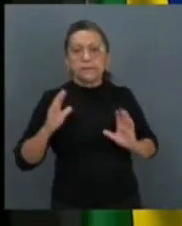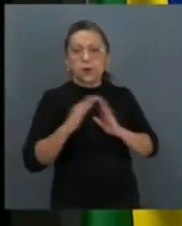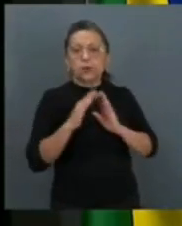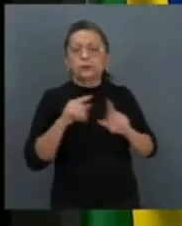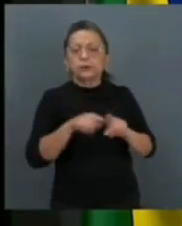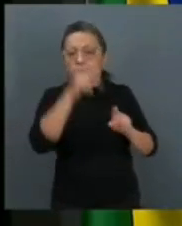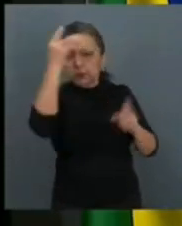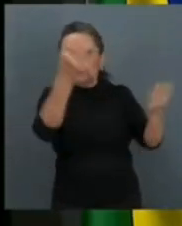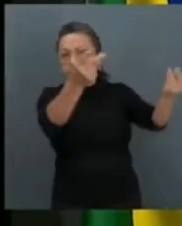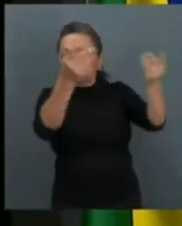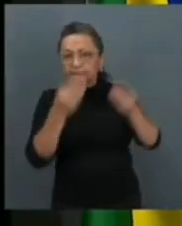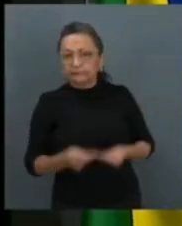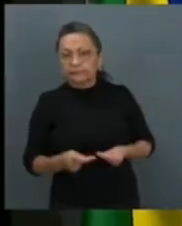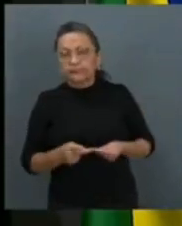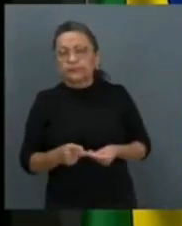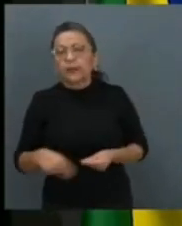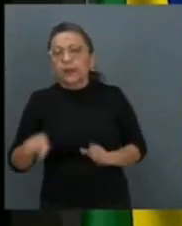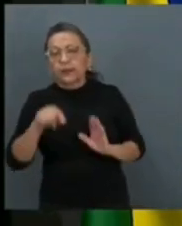recebemos.